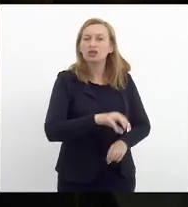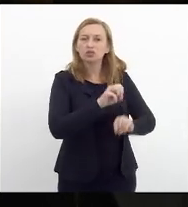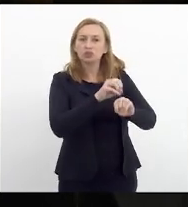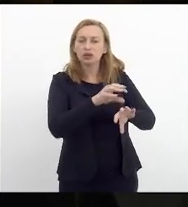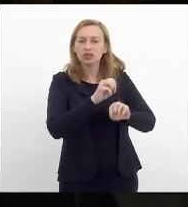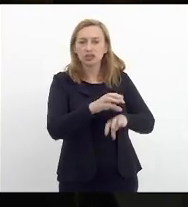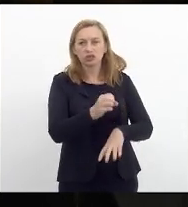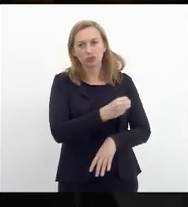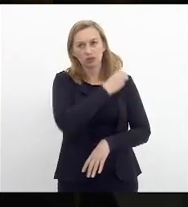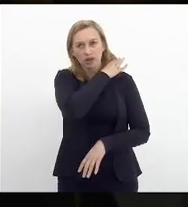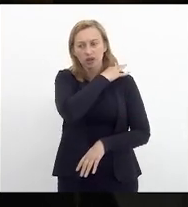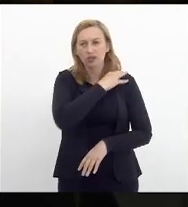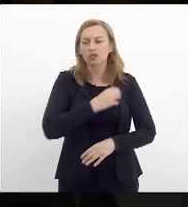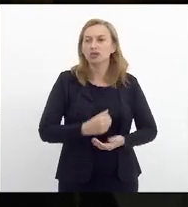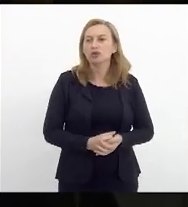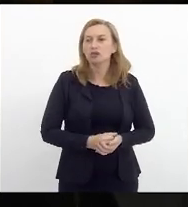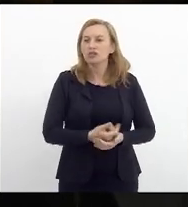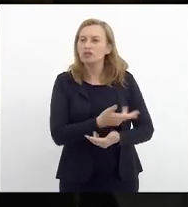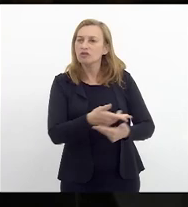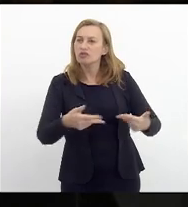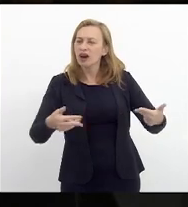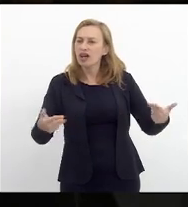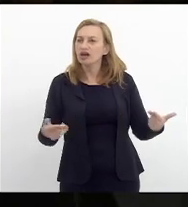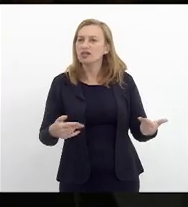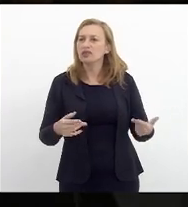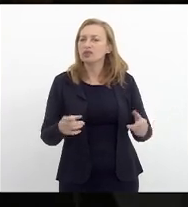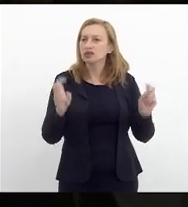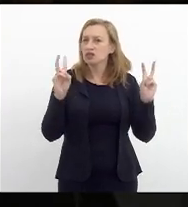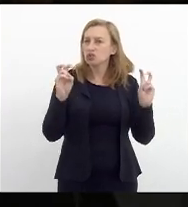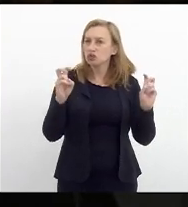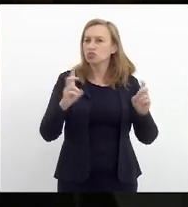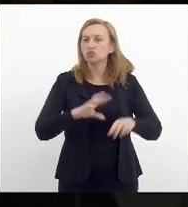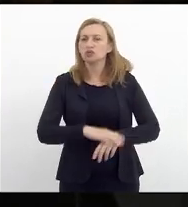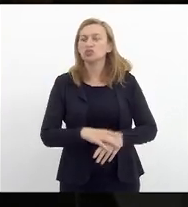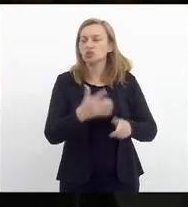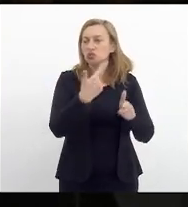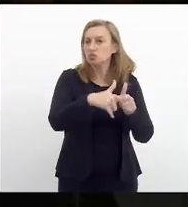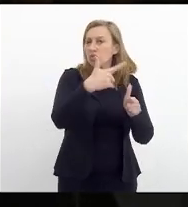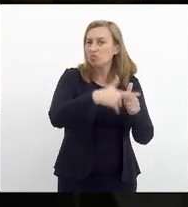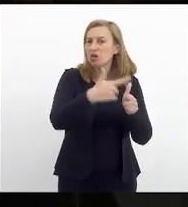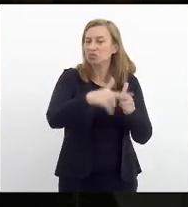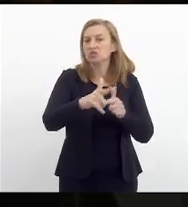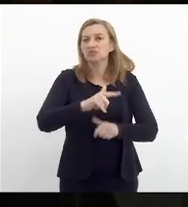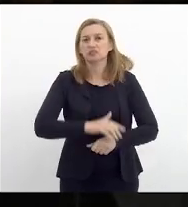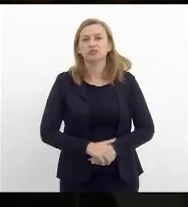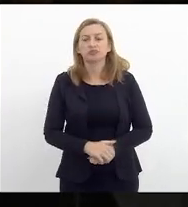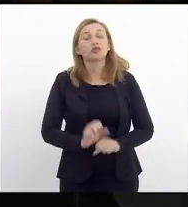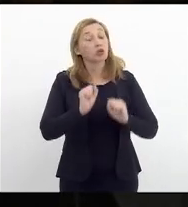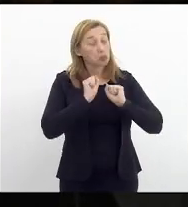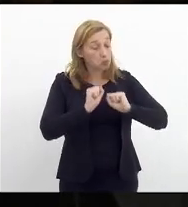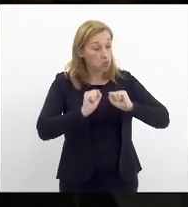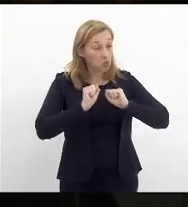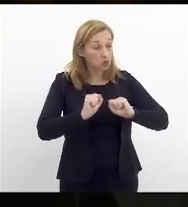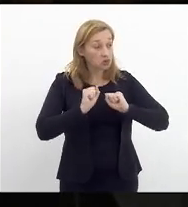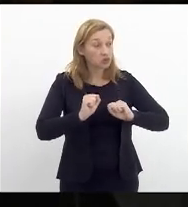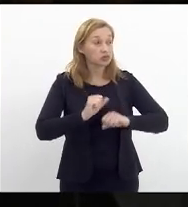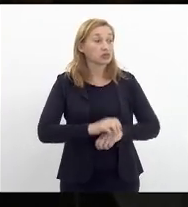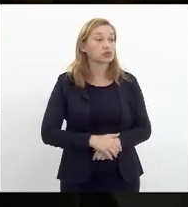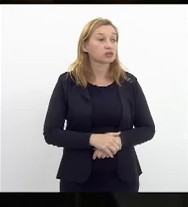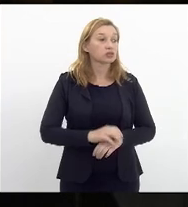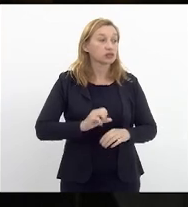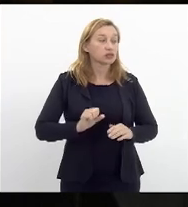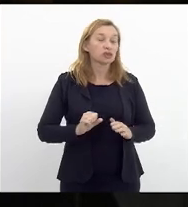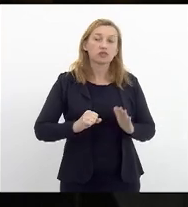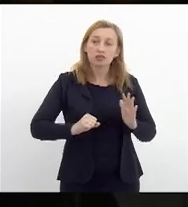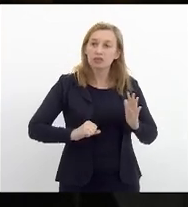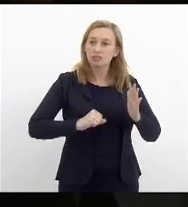médio uma série de impasses, uma série de problemas que podem